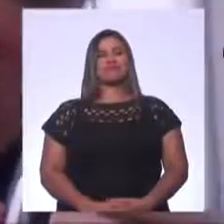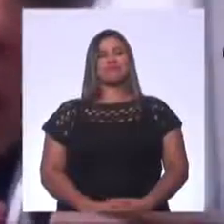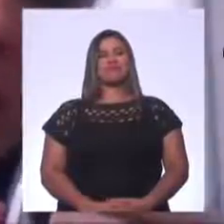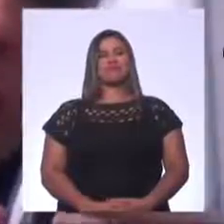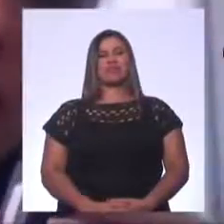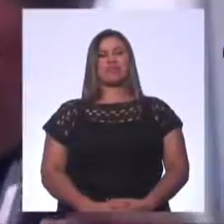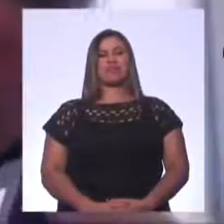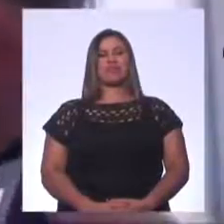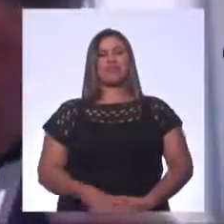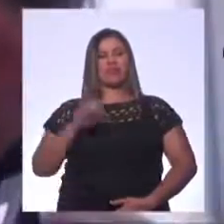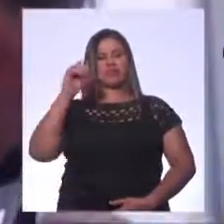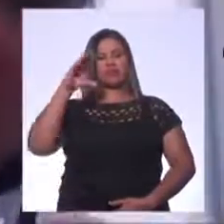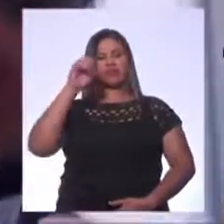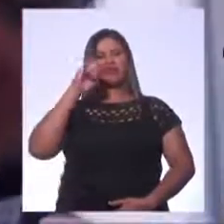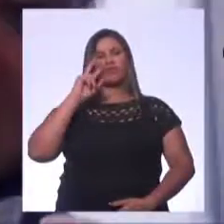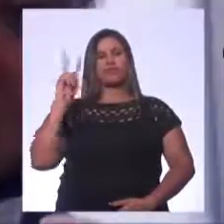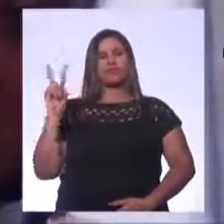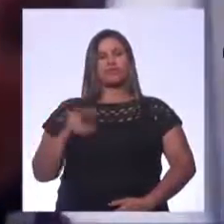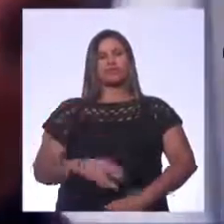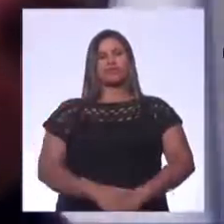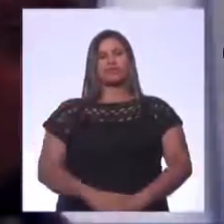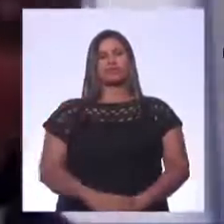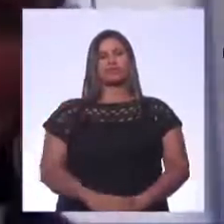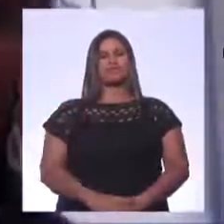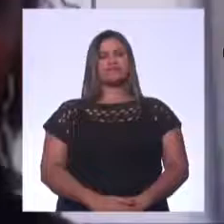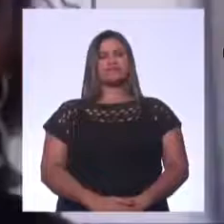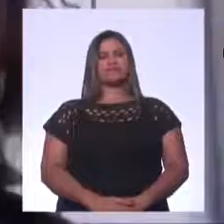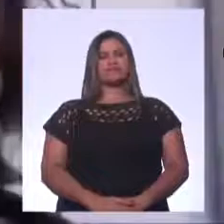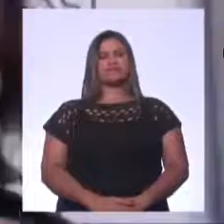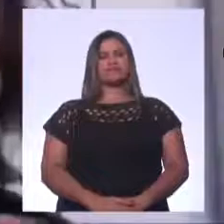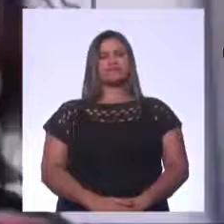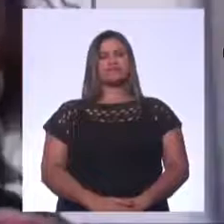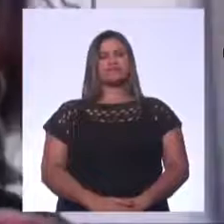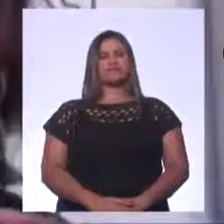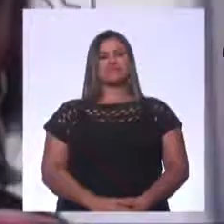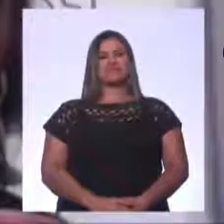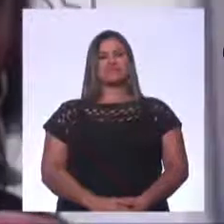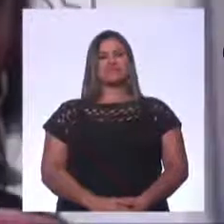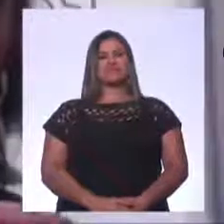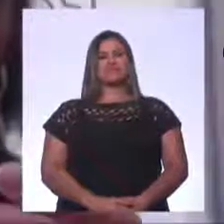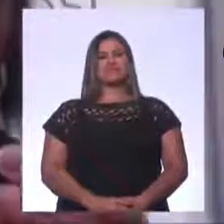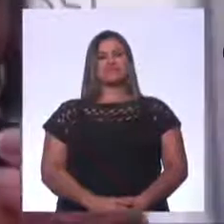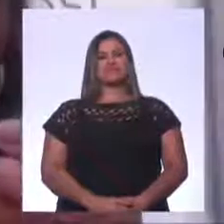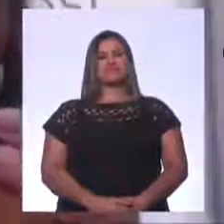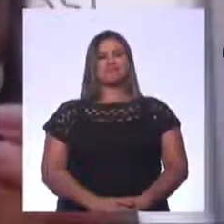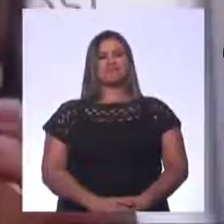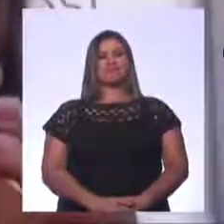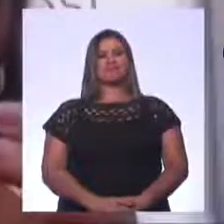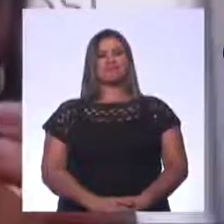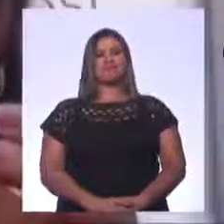Será que dá para ver a luz? Estou tentando posicionar da melhor forma.